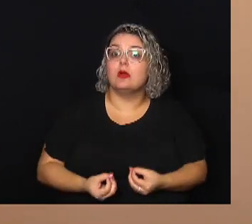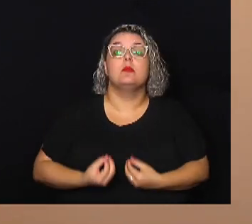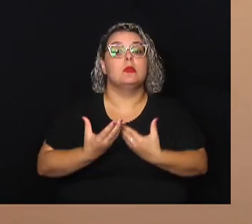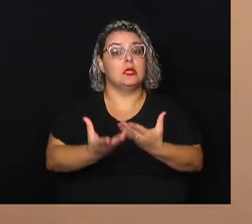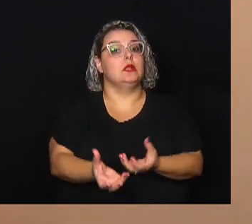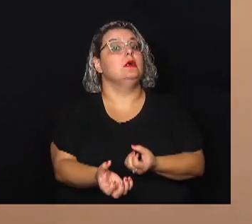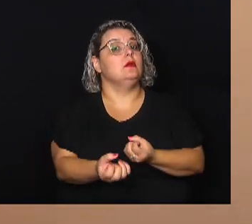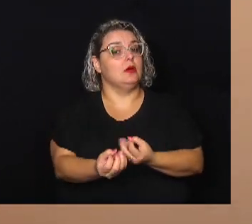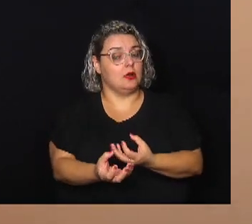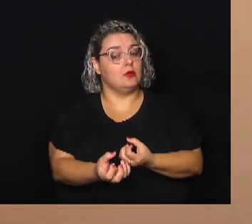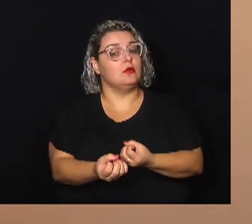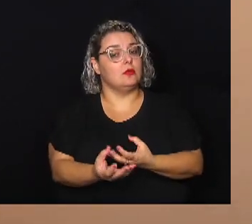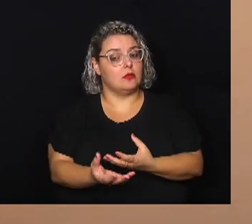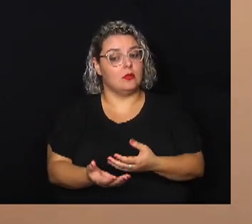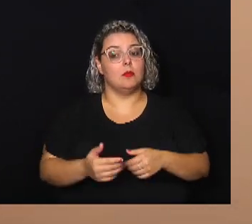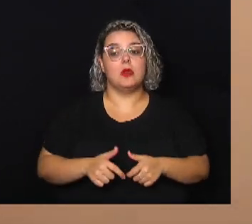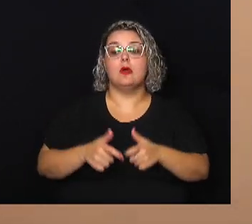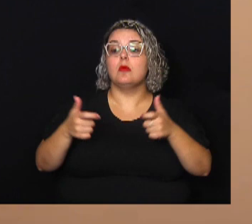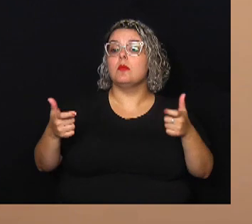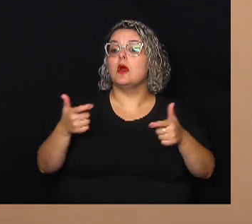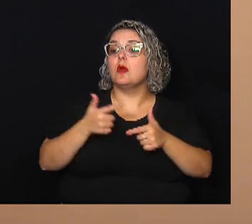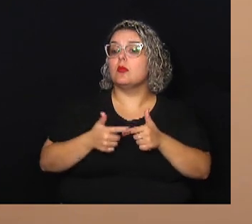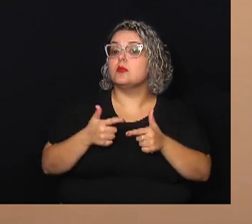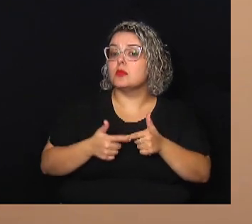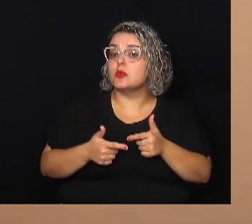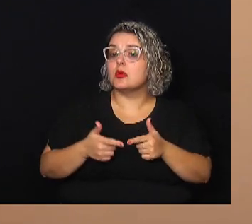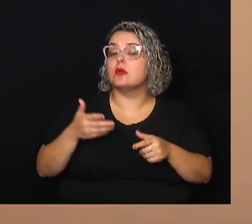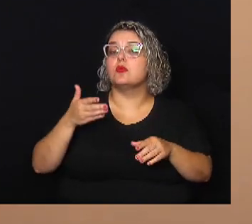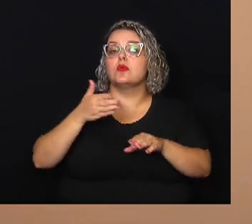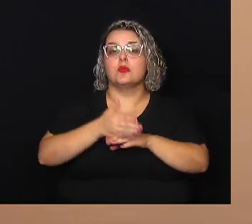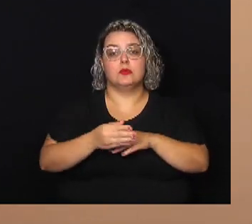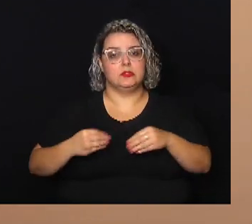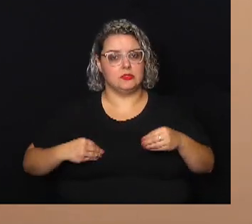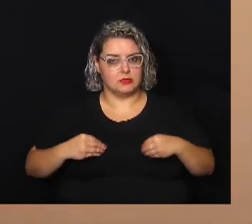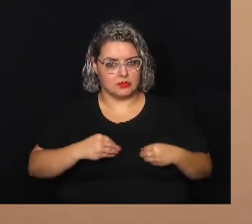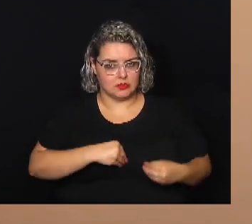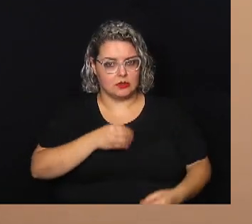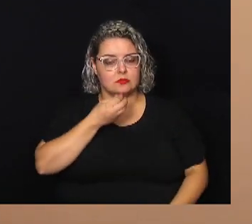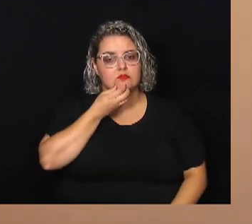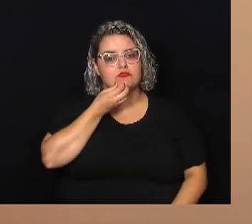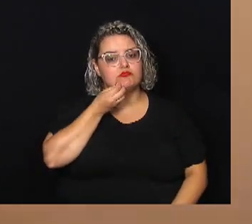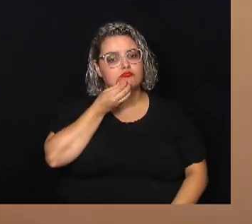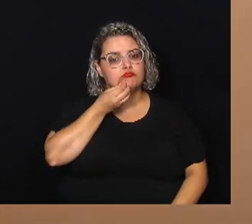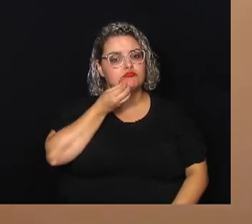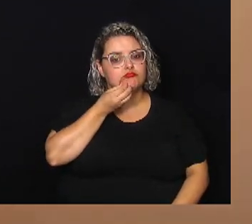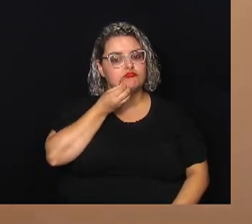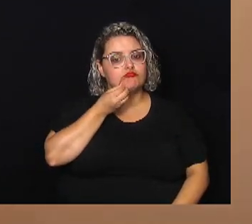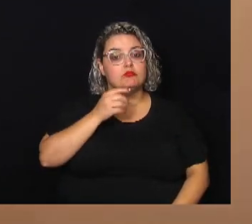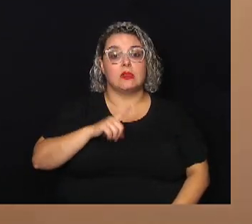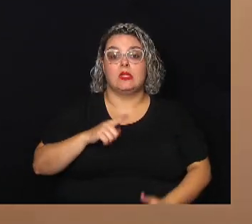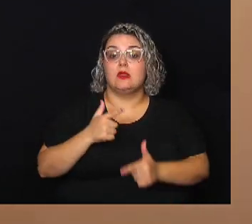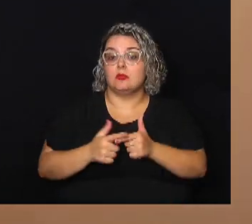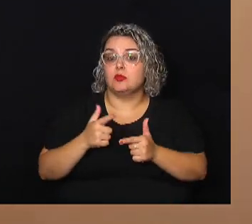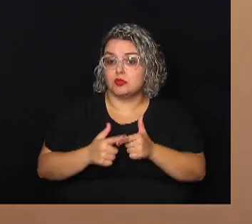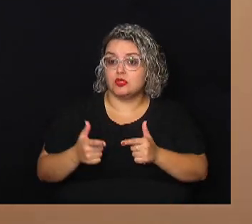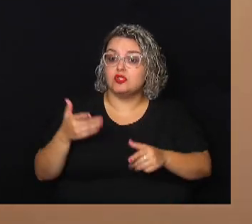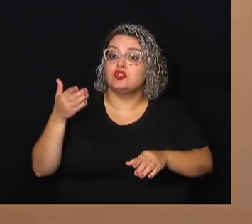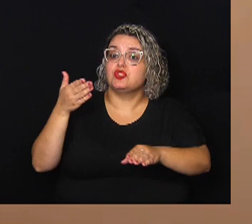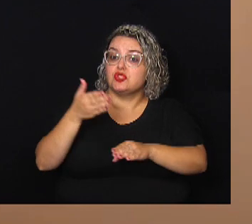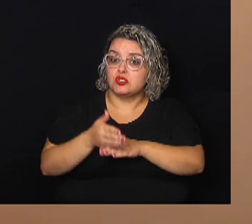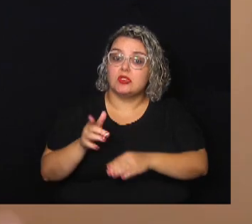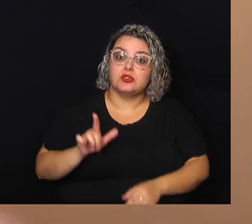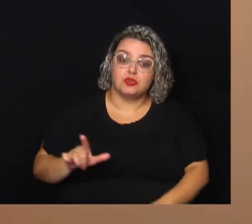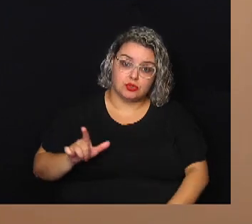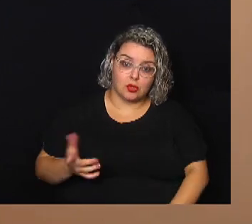informação, mas o maior problema é o acesso aos exames. Nós ainda temos um problema de acesso,